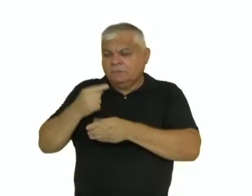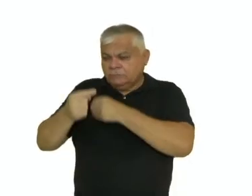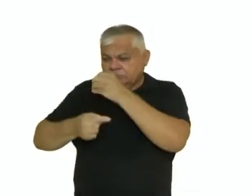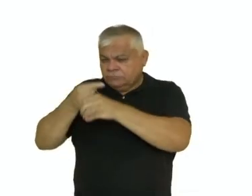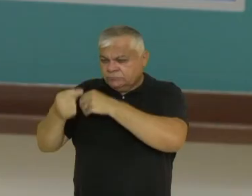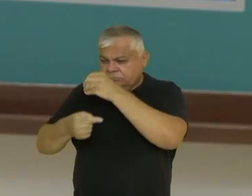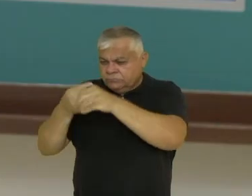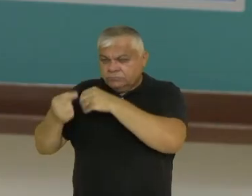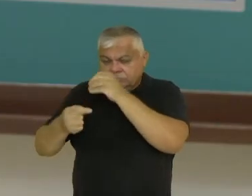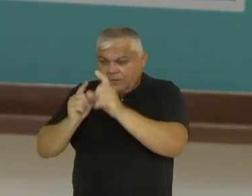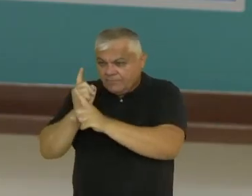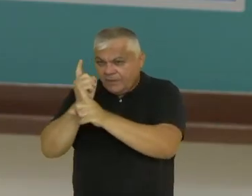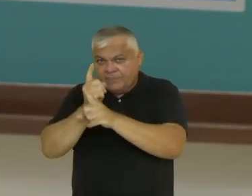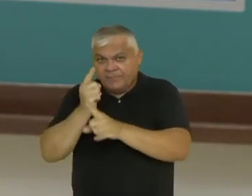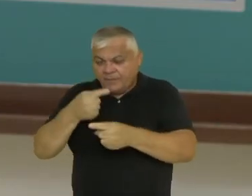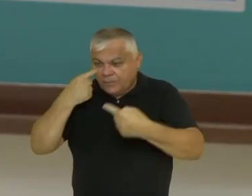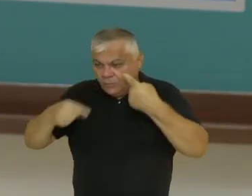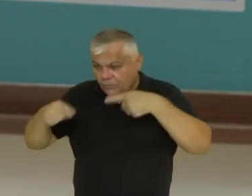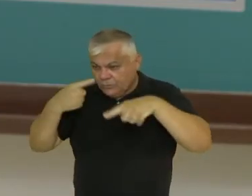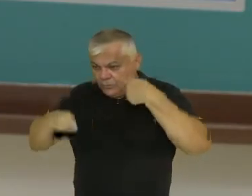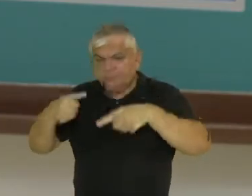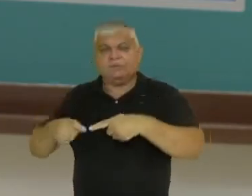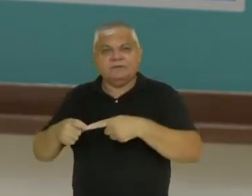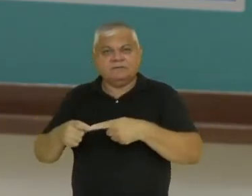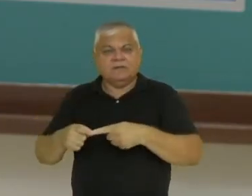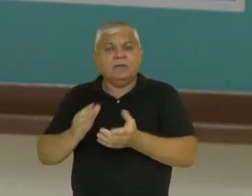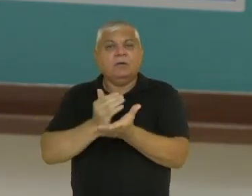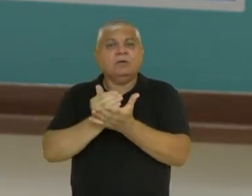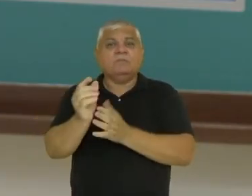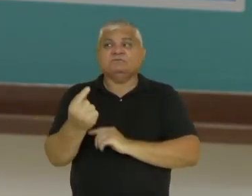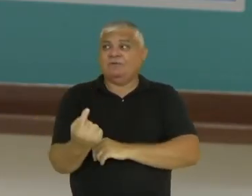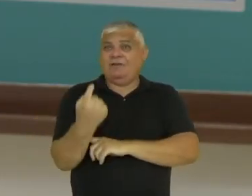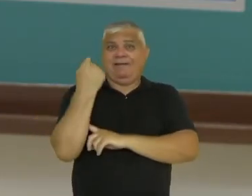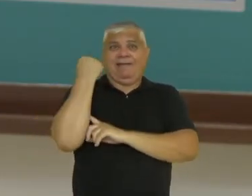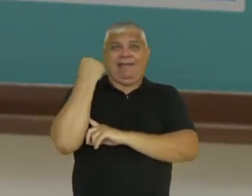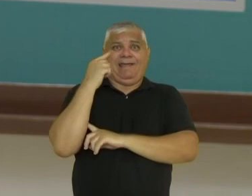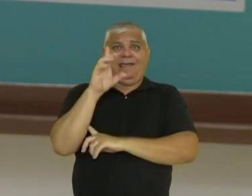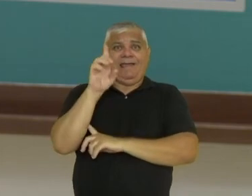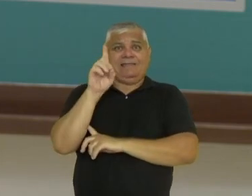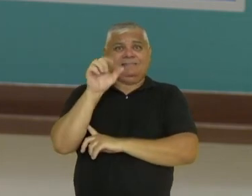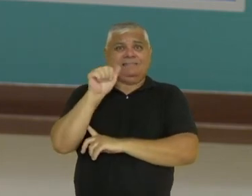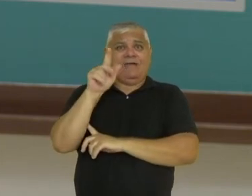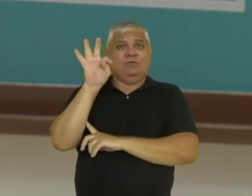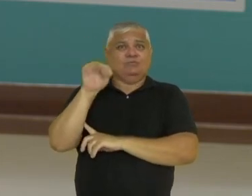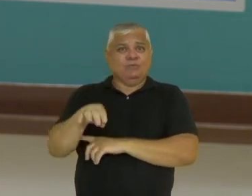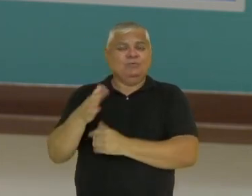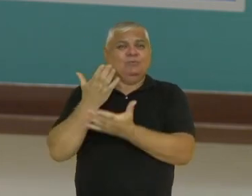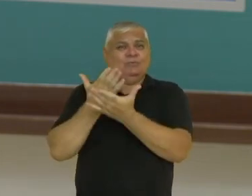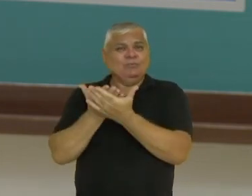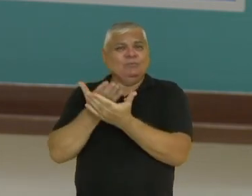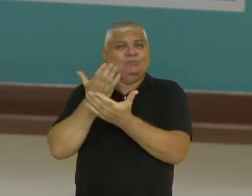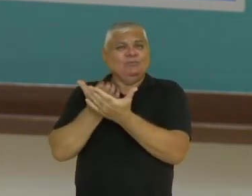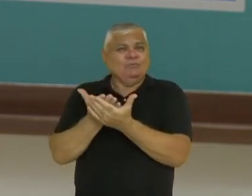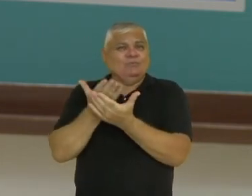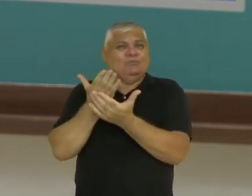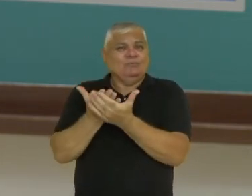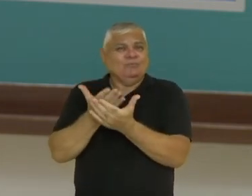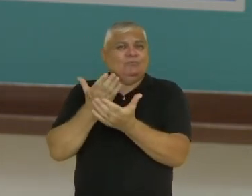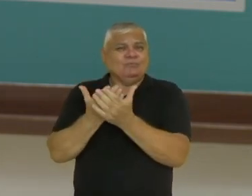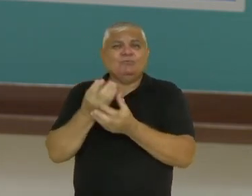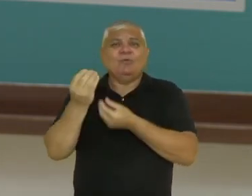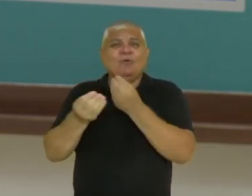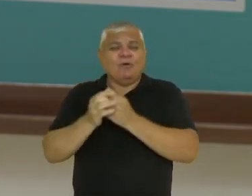Você já parou para pensar nisso? Que tudo começou lá com o Dalton estudando o modelo atômico, ou antes ainda com